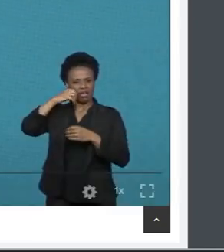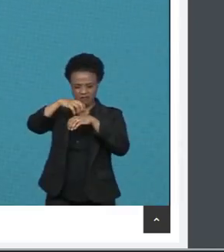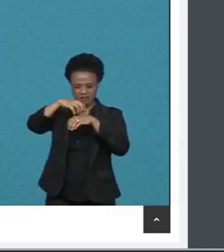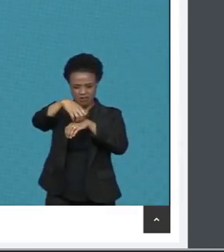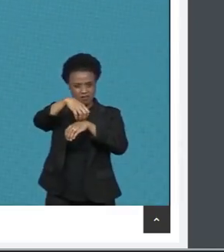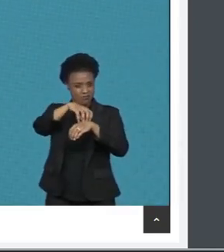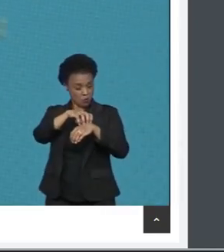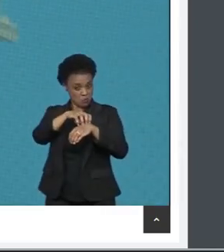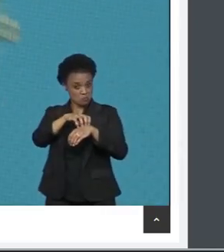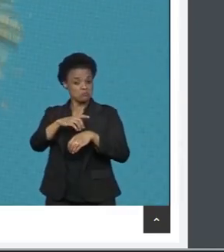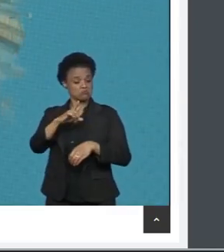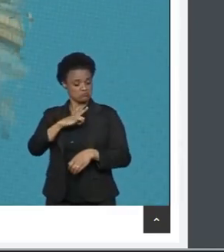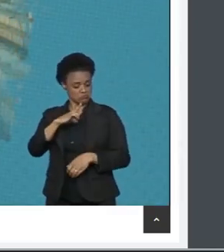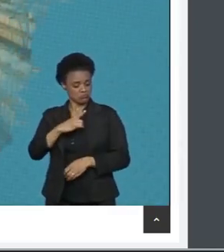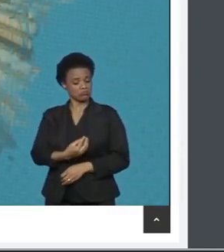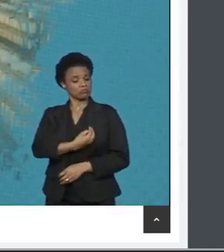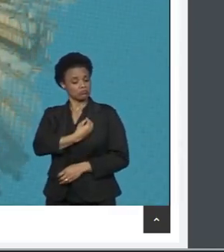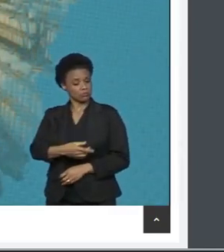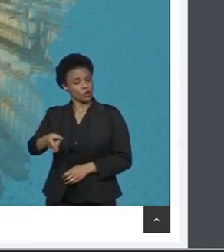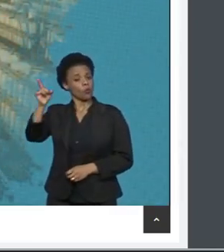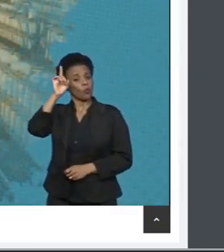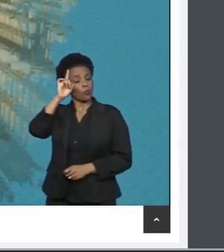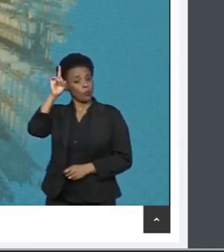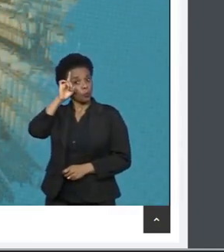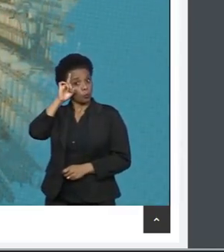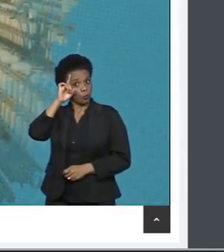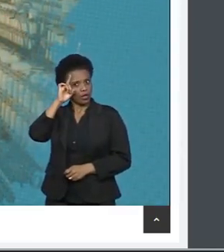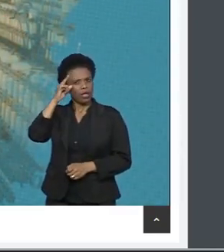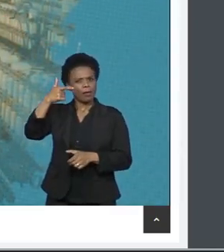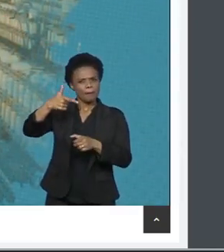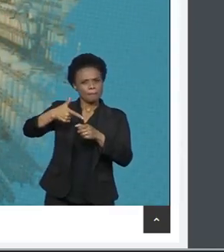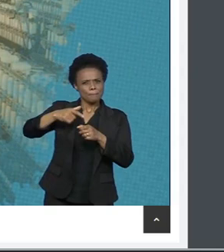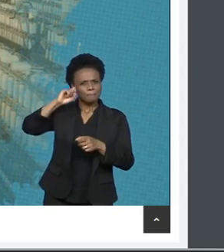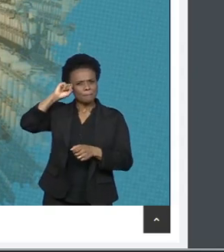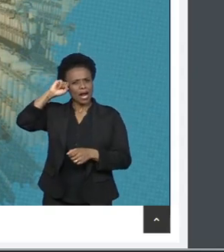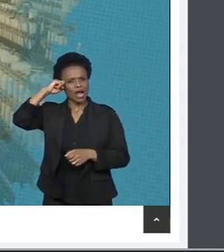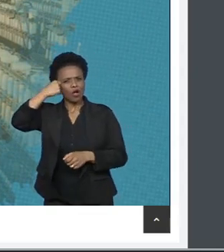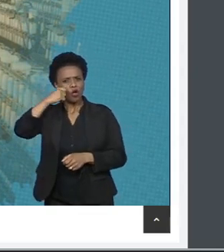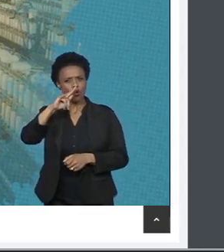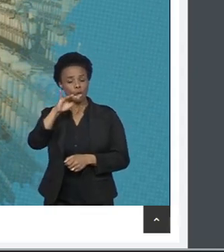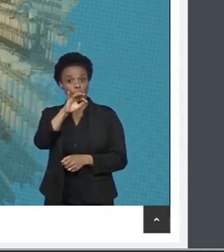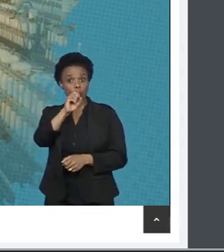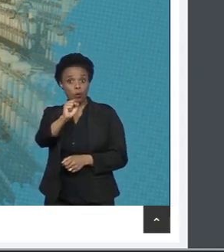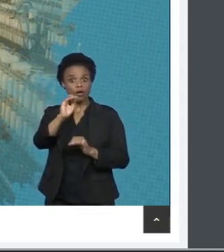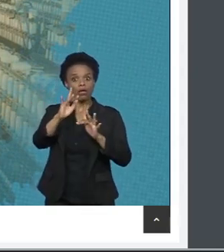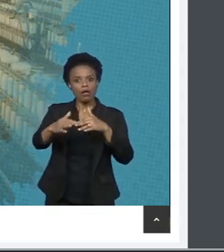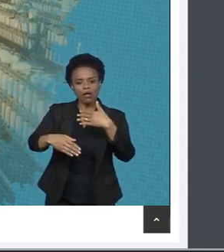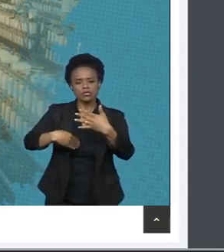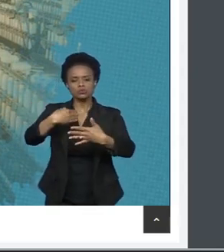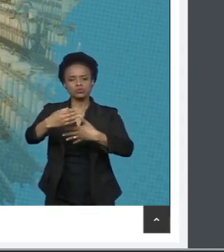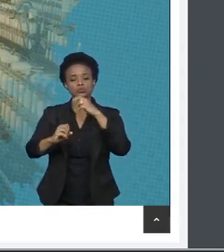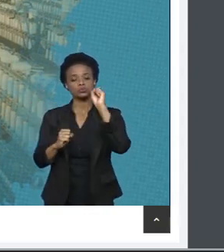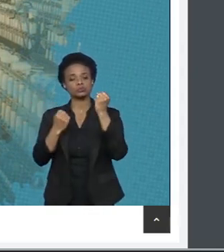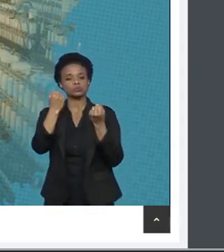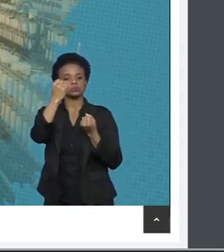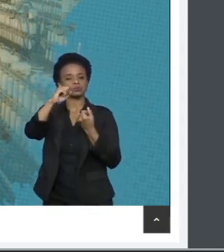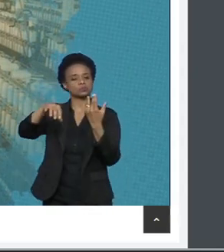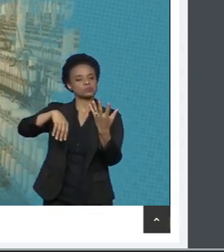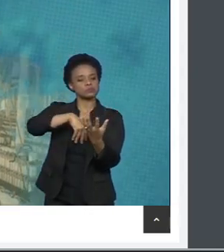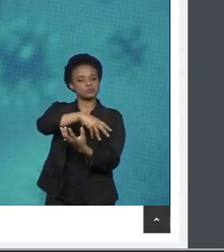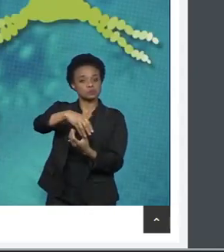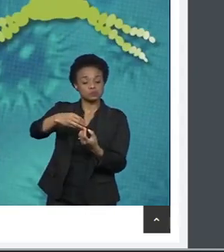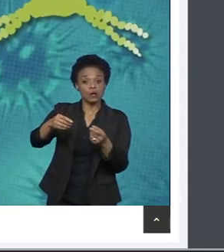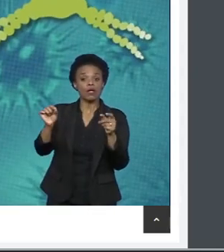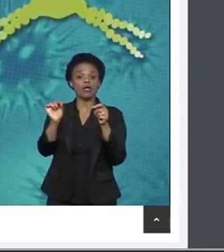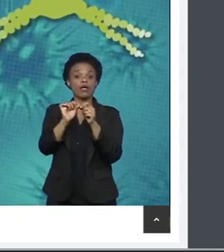O petróleo e o gás passaram a ser mais consumidos a partir da Revolução Industrial. Eles são hidrocarbonetos